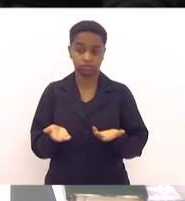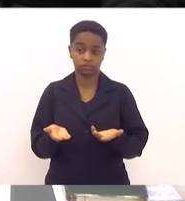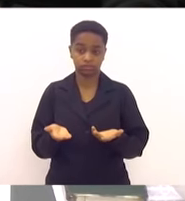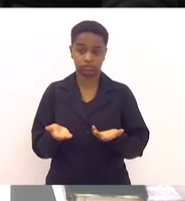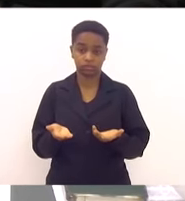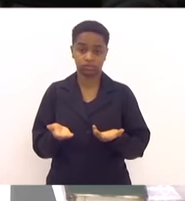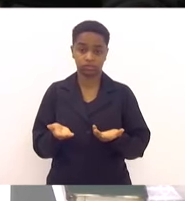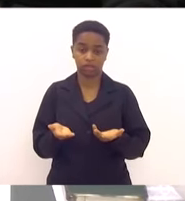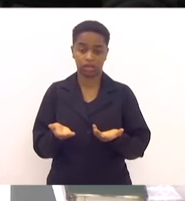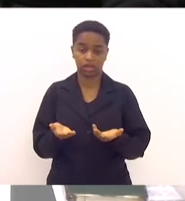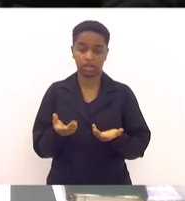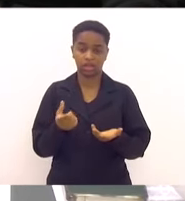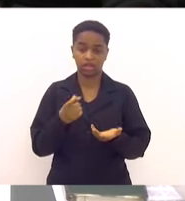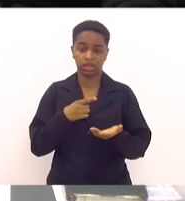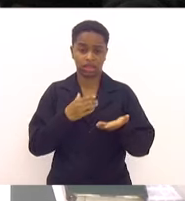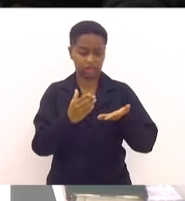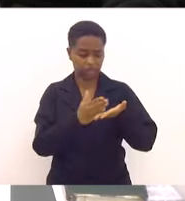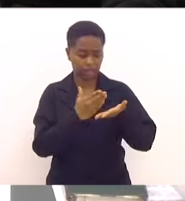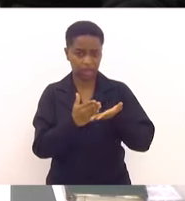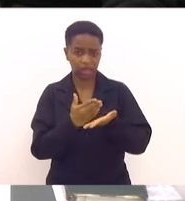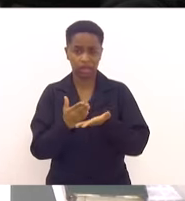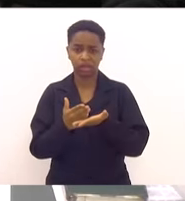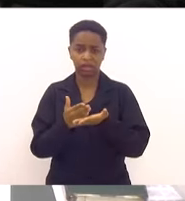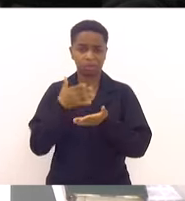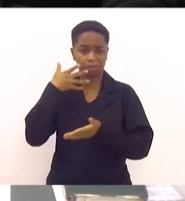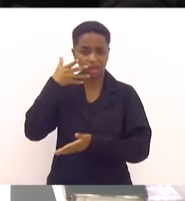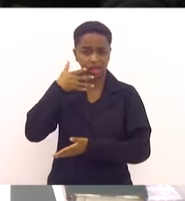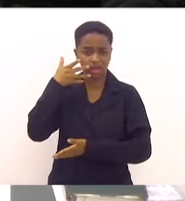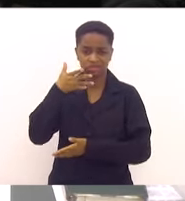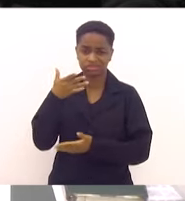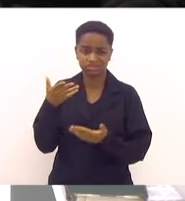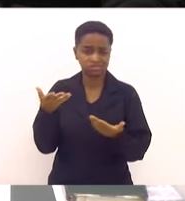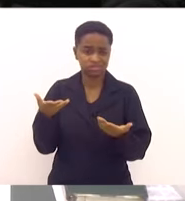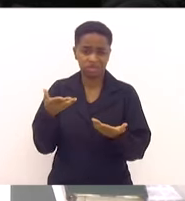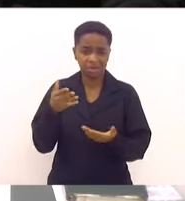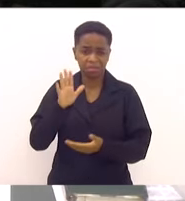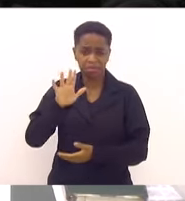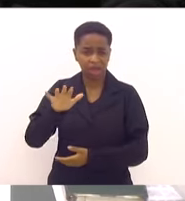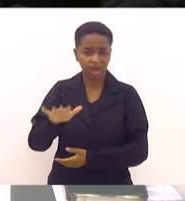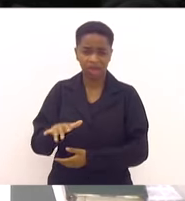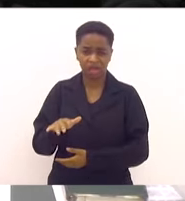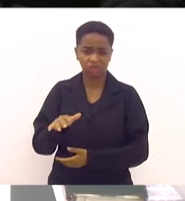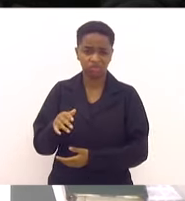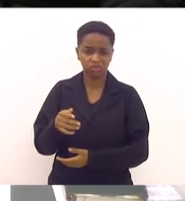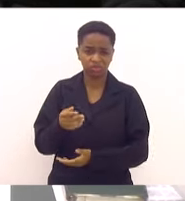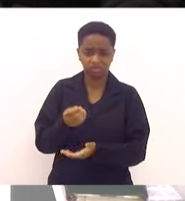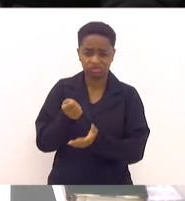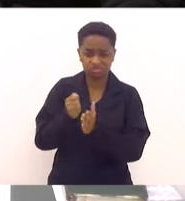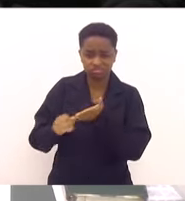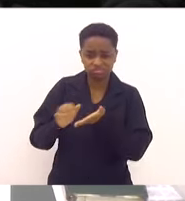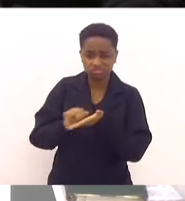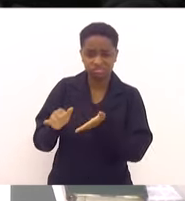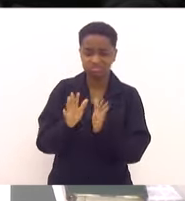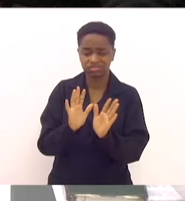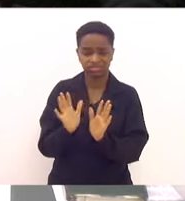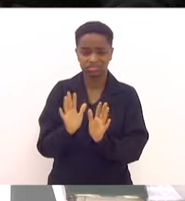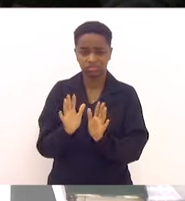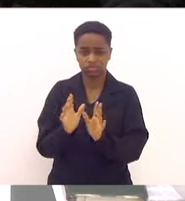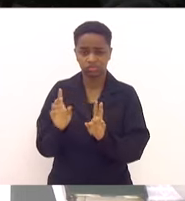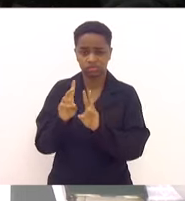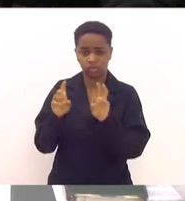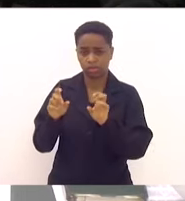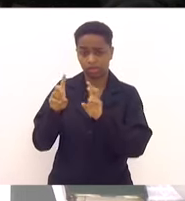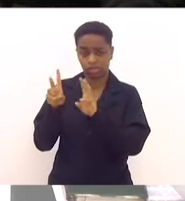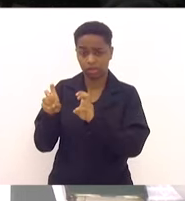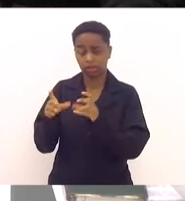custo de cartilha e palestra é absolutamente irrisório perante a relevância do tema. O meu voto, a